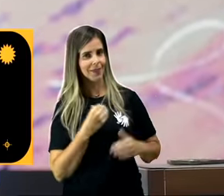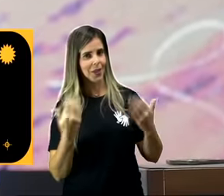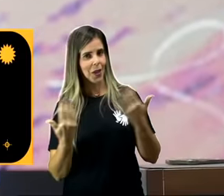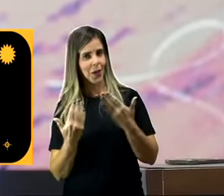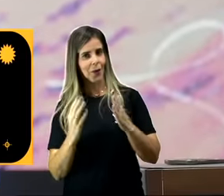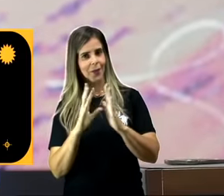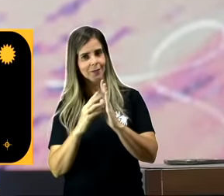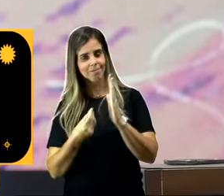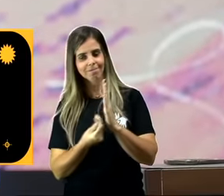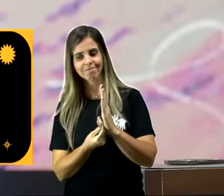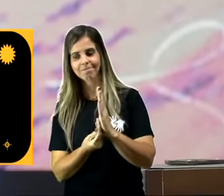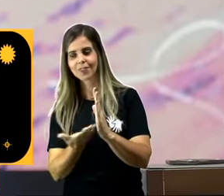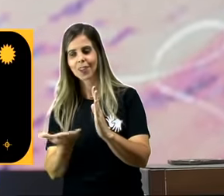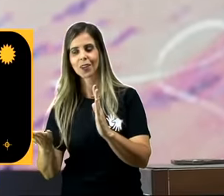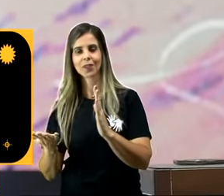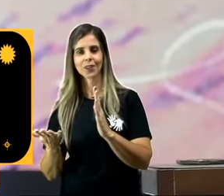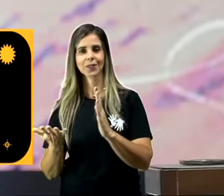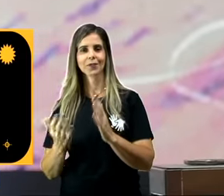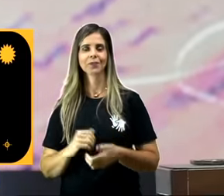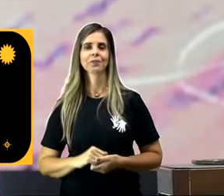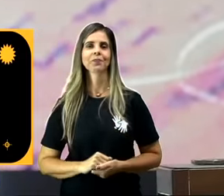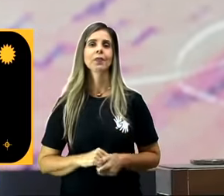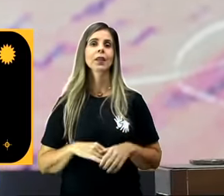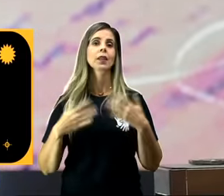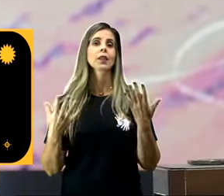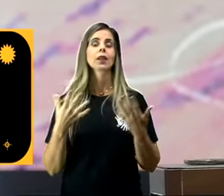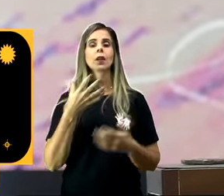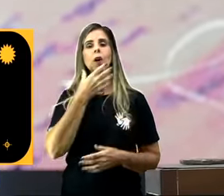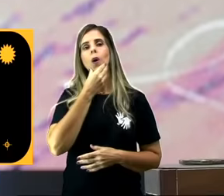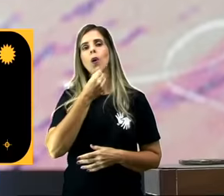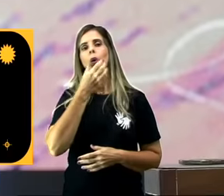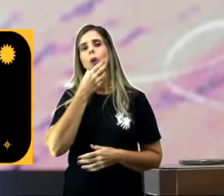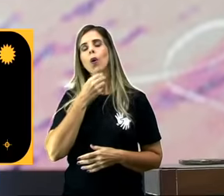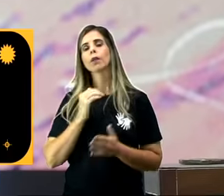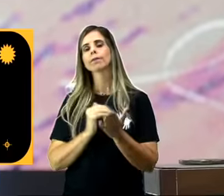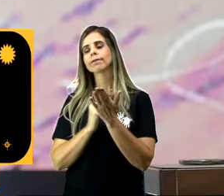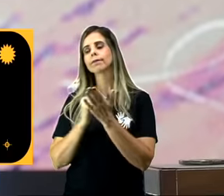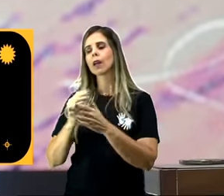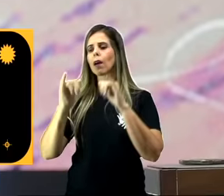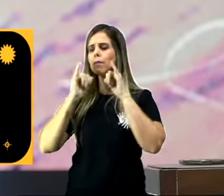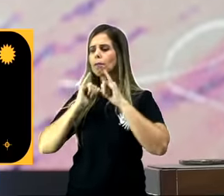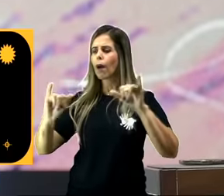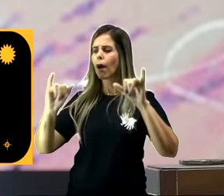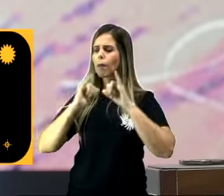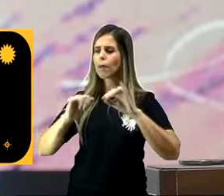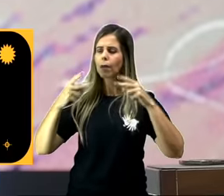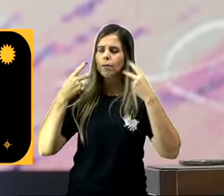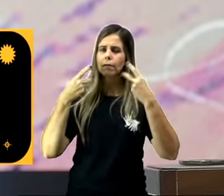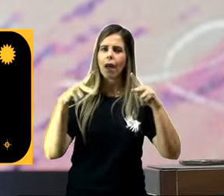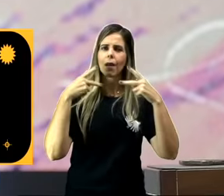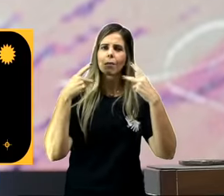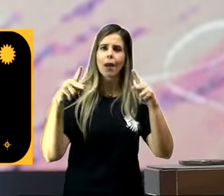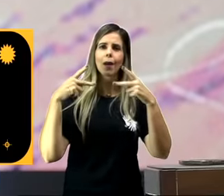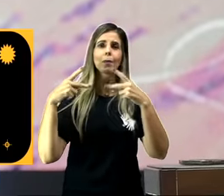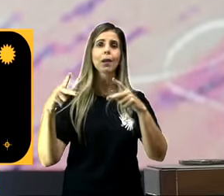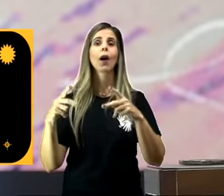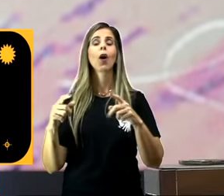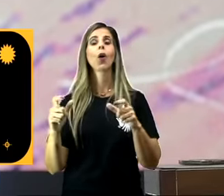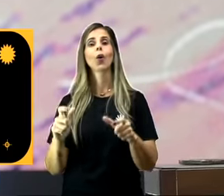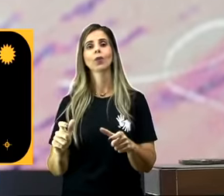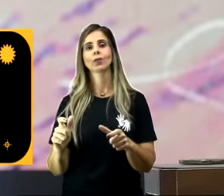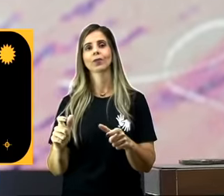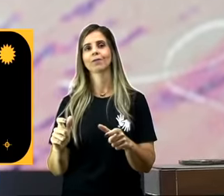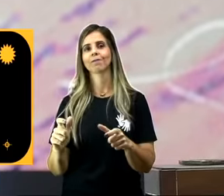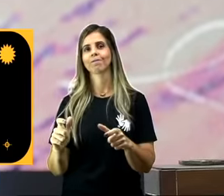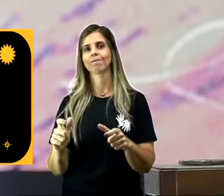Então o homem se foi e começou a anunciar. Aonde? Aonde? Aonde?